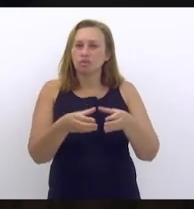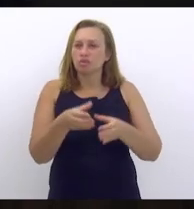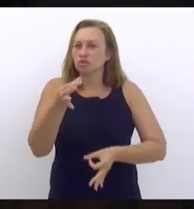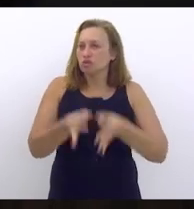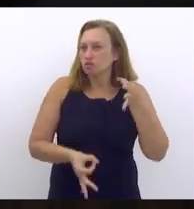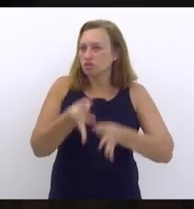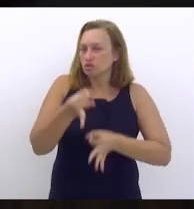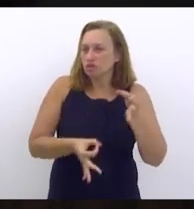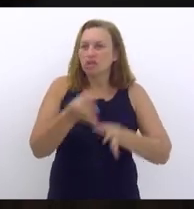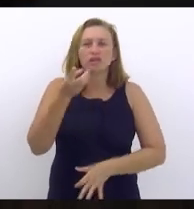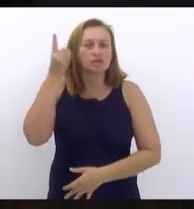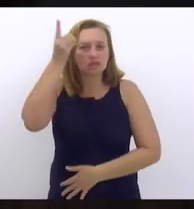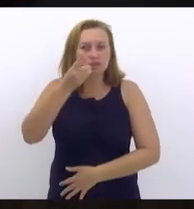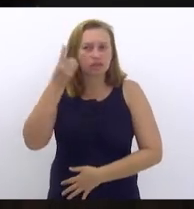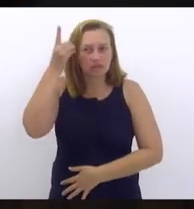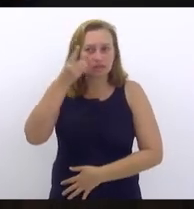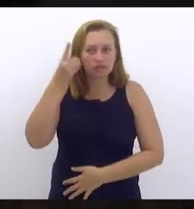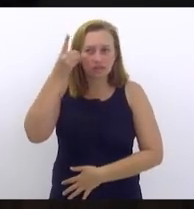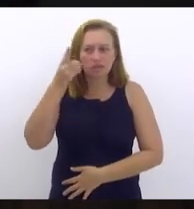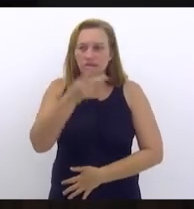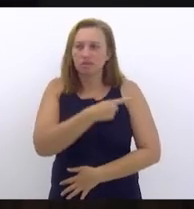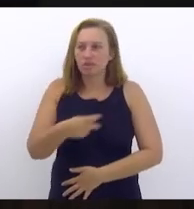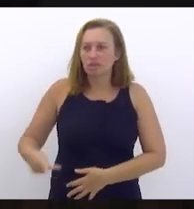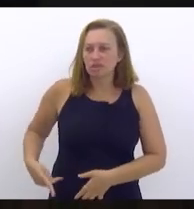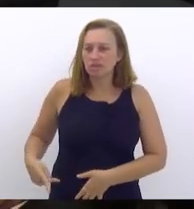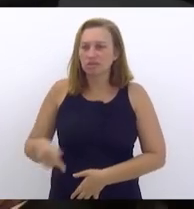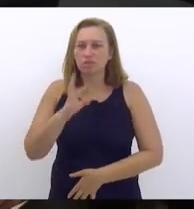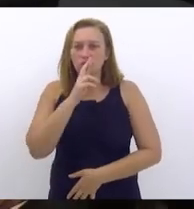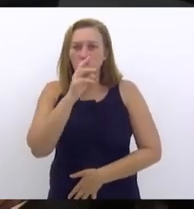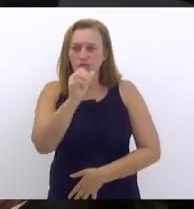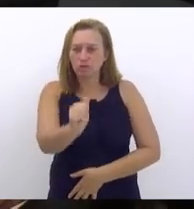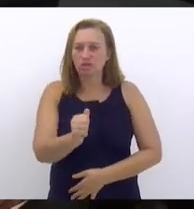Constituição e Justiça, deputado presidente Rodrigo Amorim.